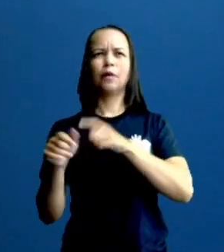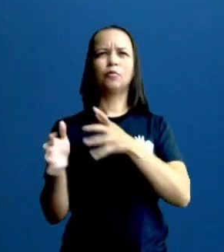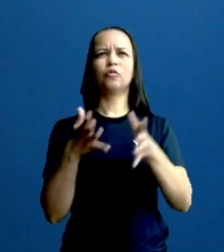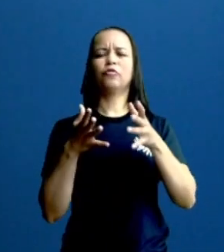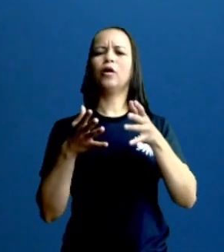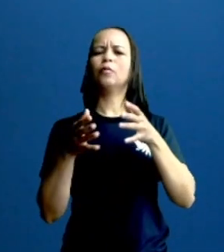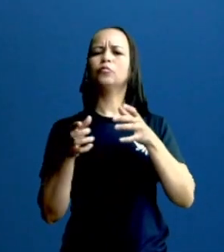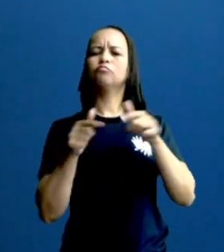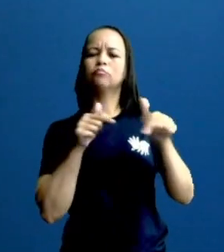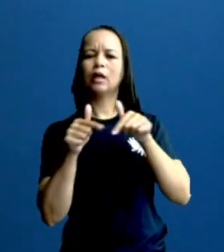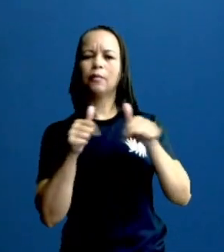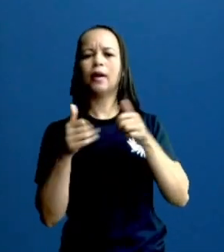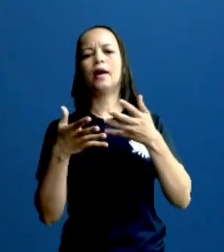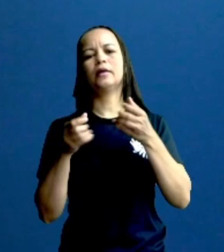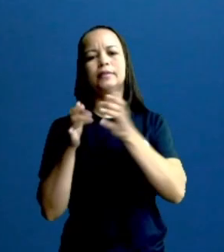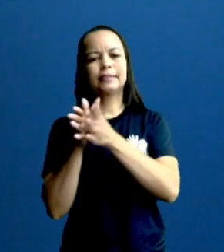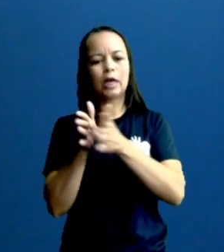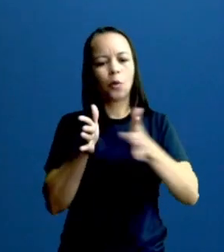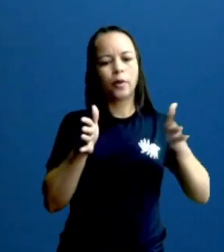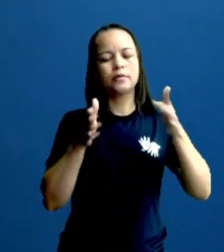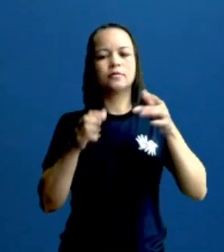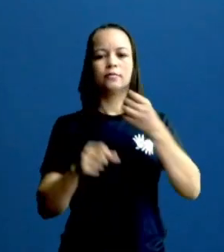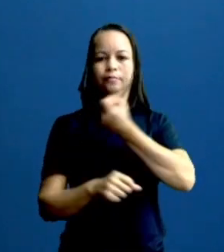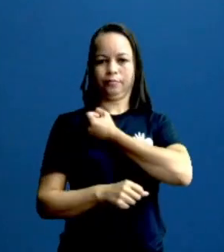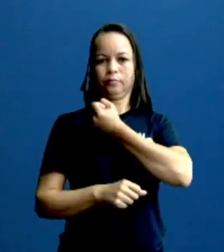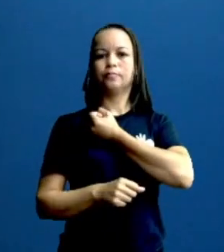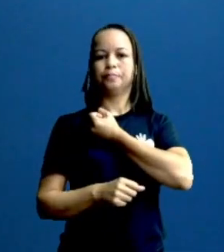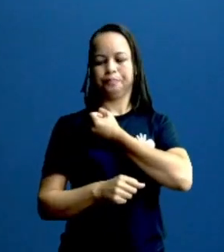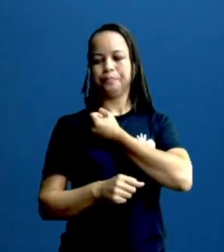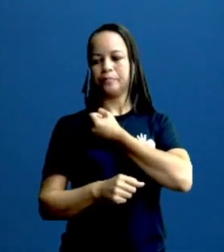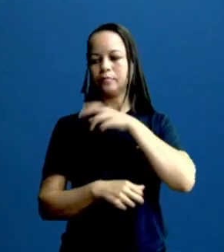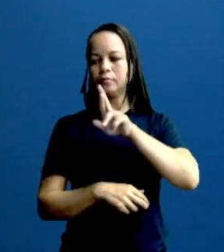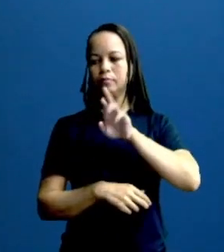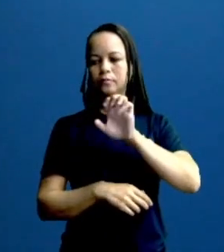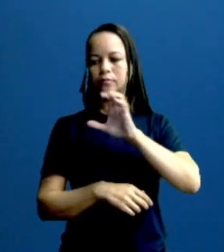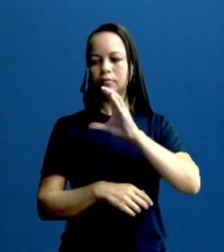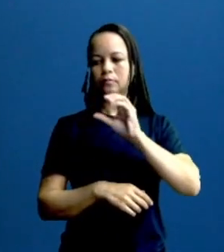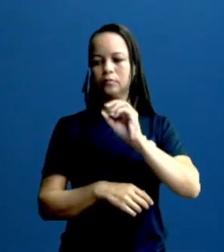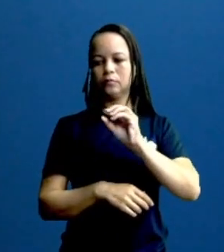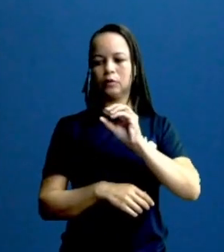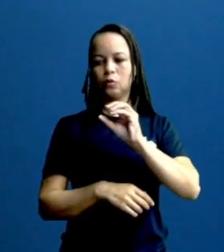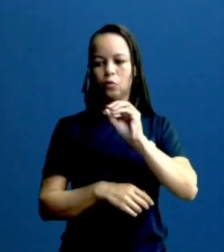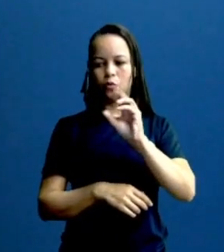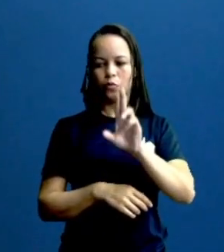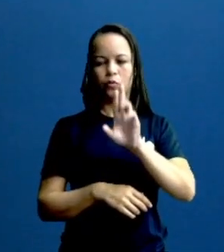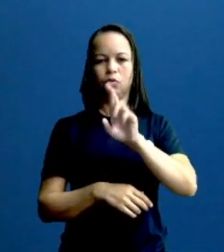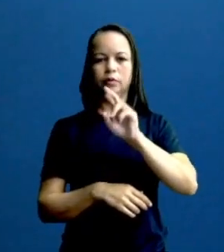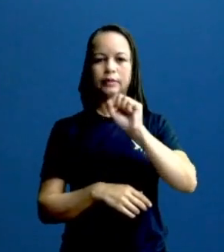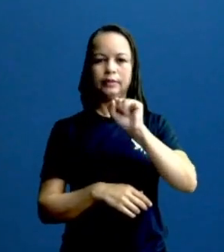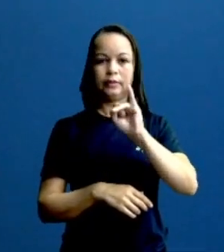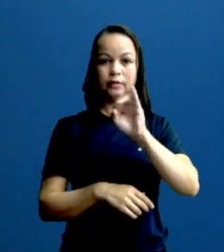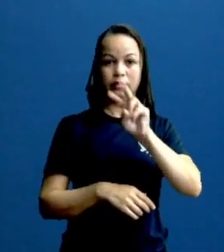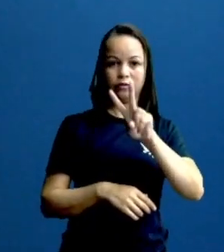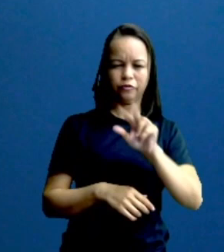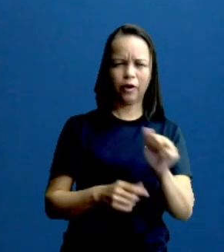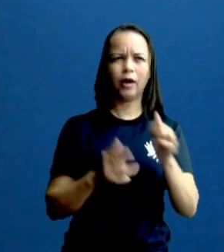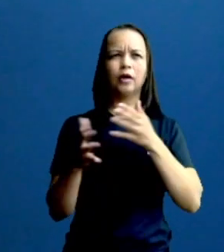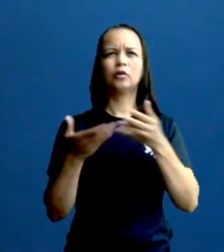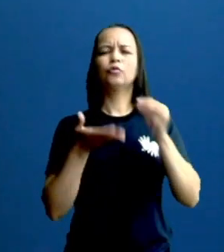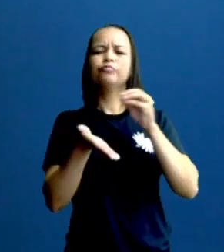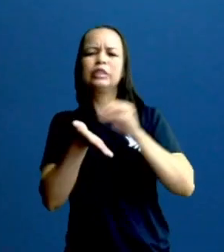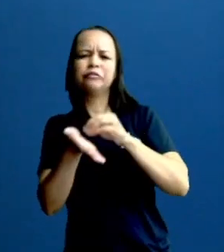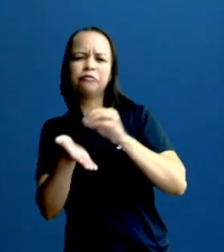especificamente sequências numéricas, tá? Recursivas. Dentro dessa ideia aí do termo que falta, o